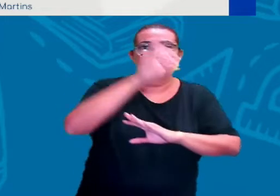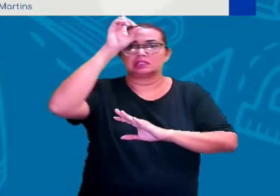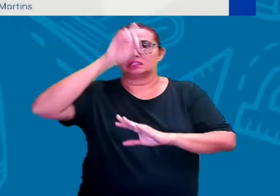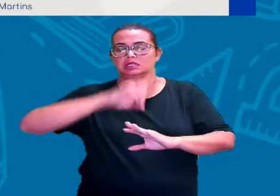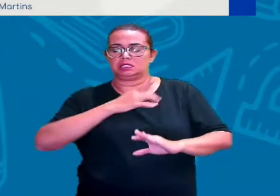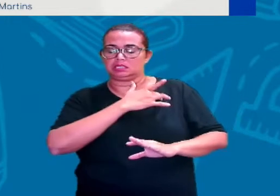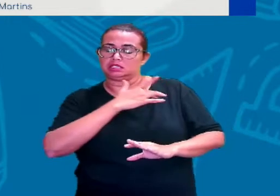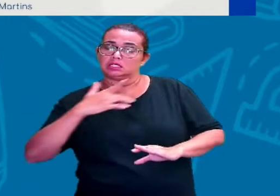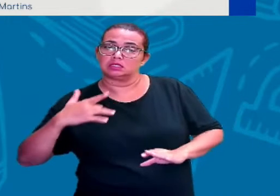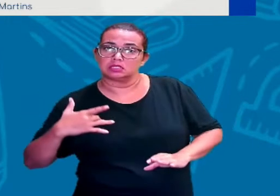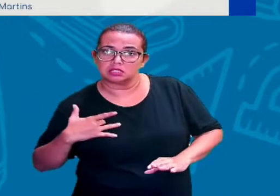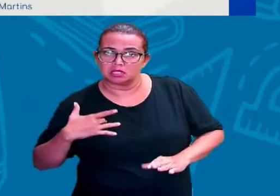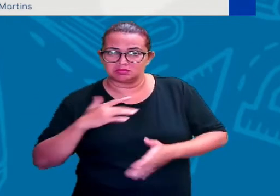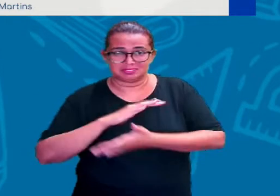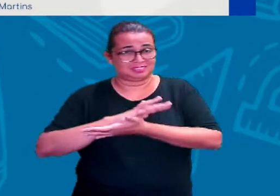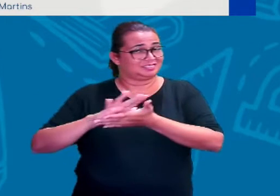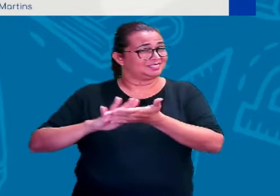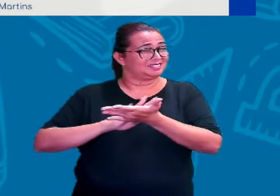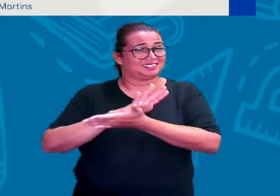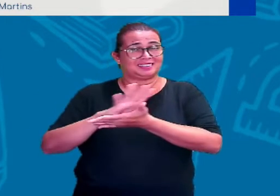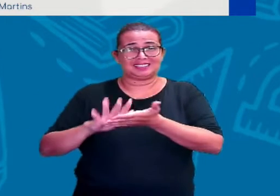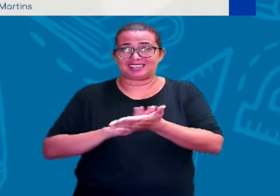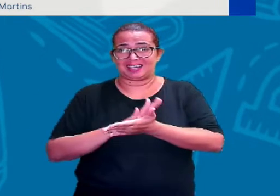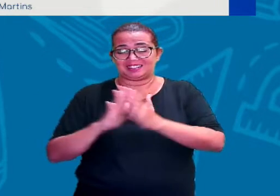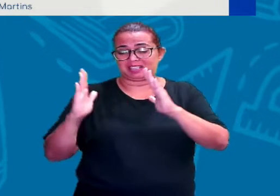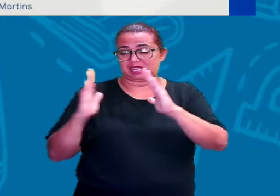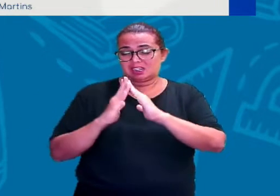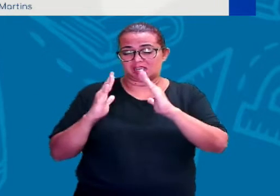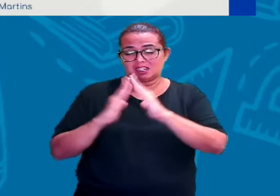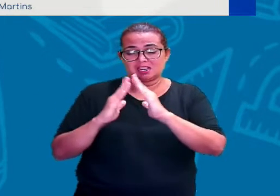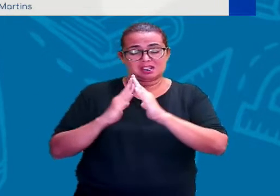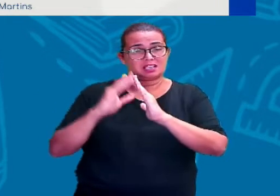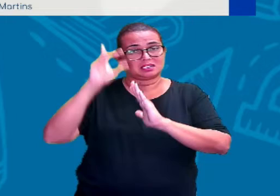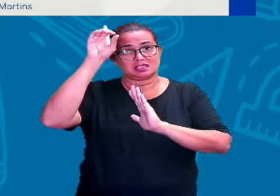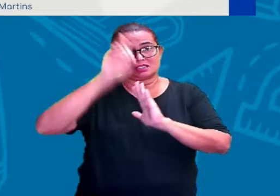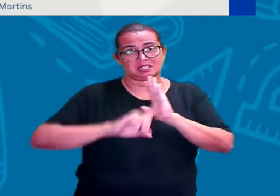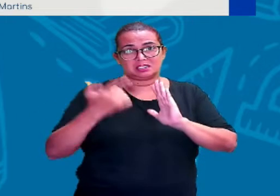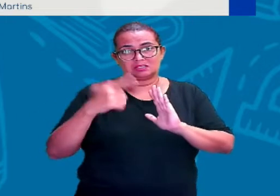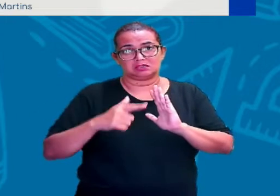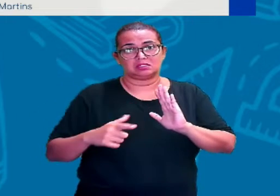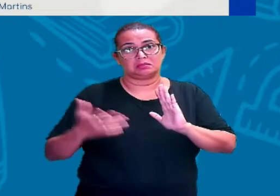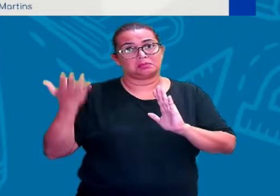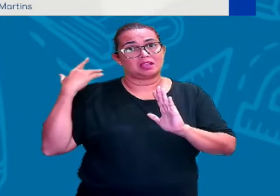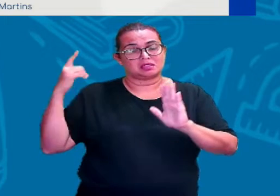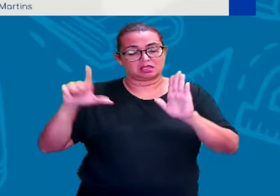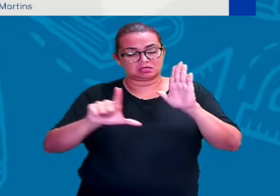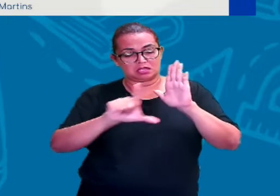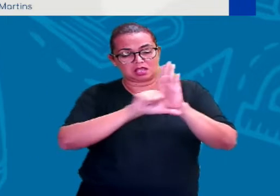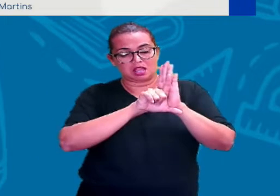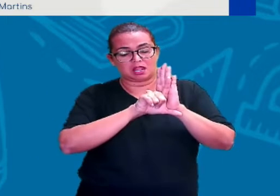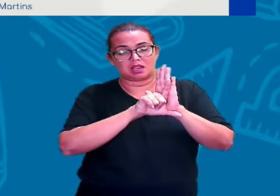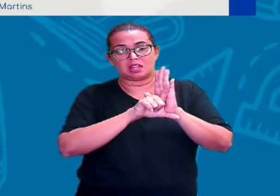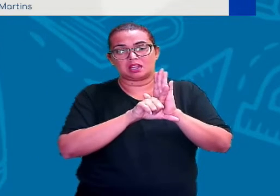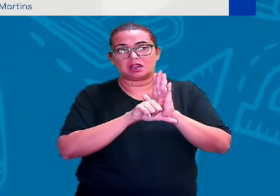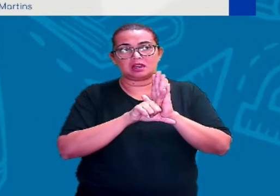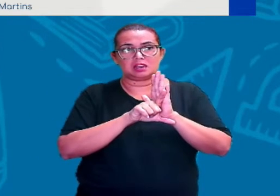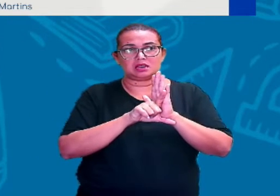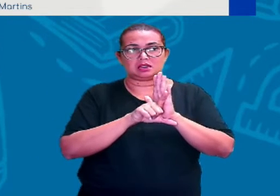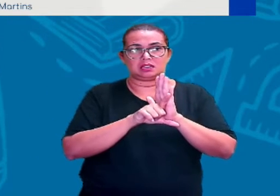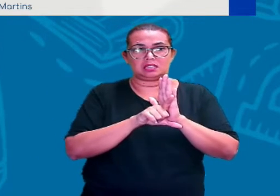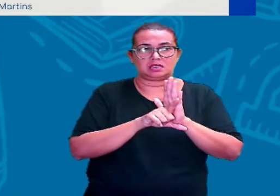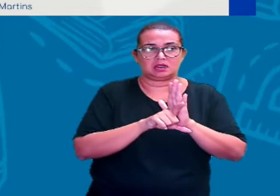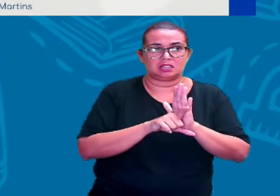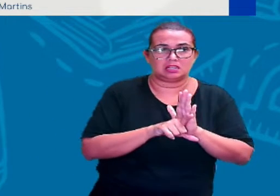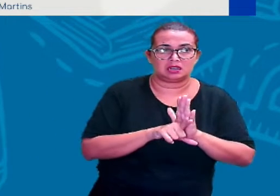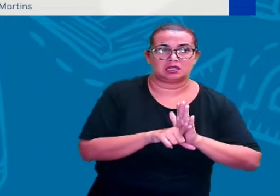saúde, obviamente que não tinha direito à moradia. Existia uma lei que era para criminalizar as pessoas que moravam